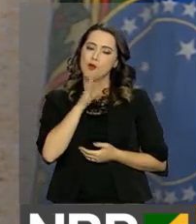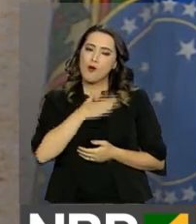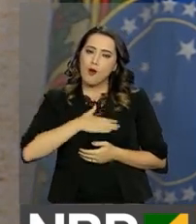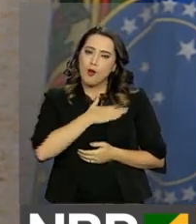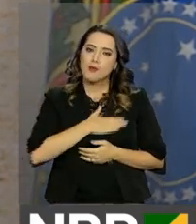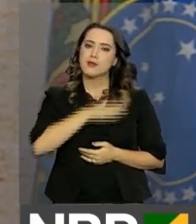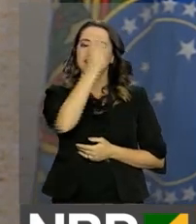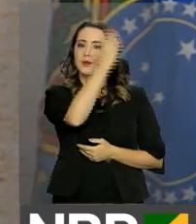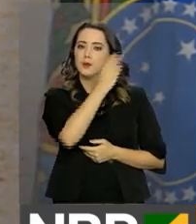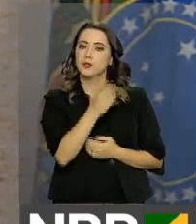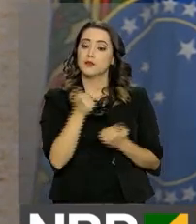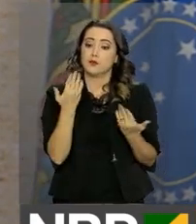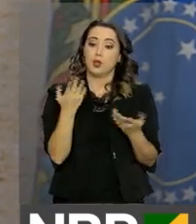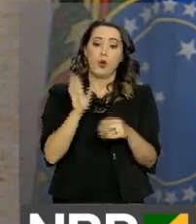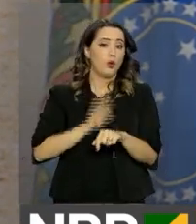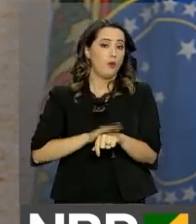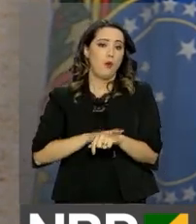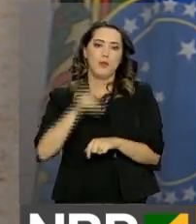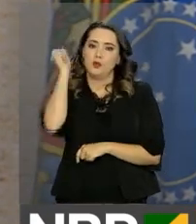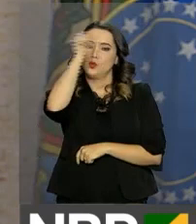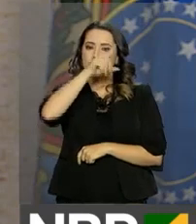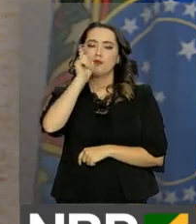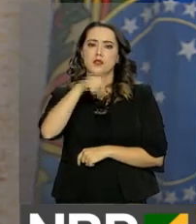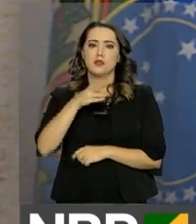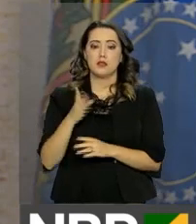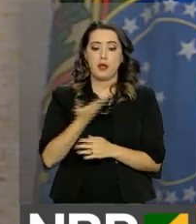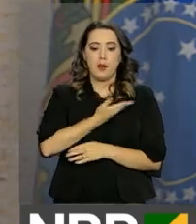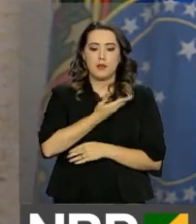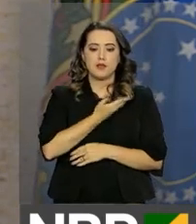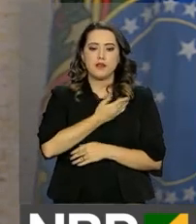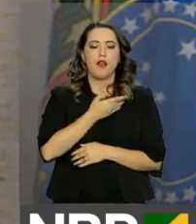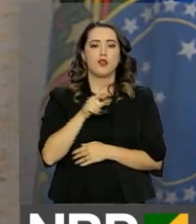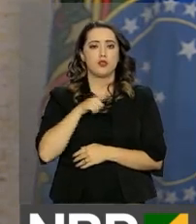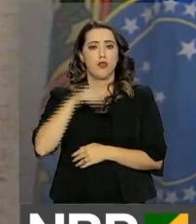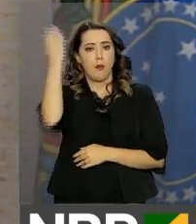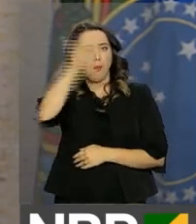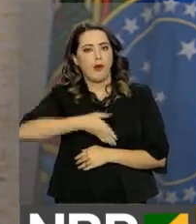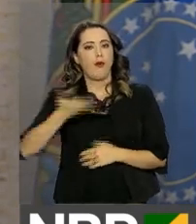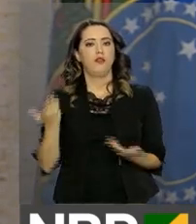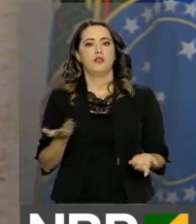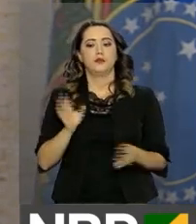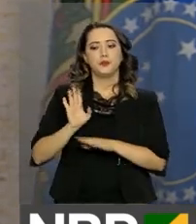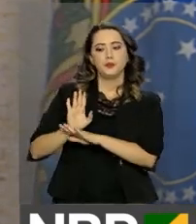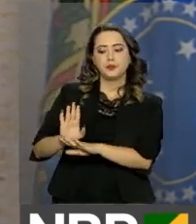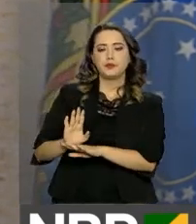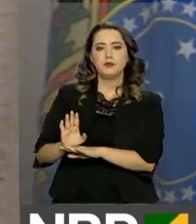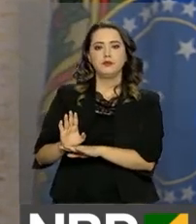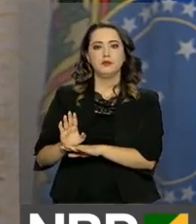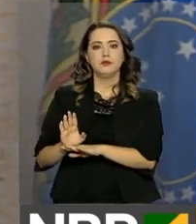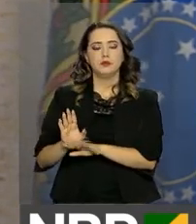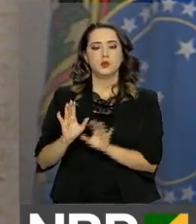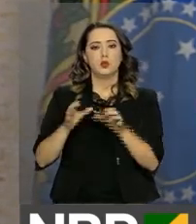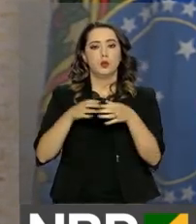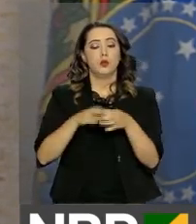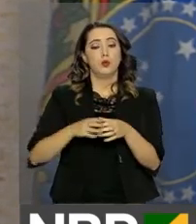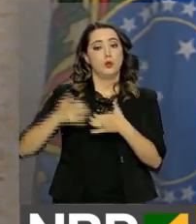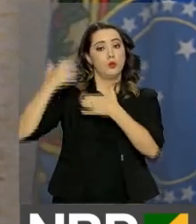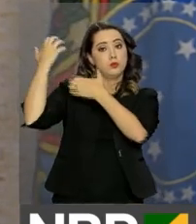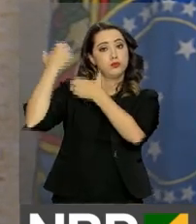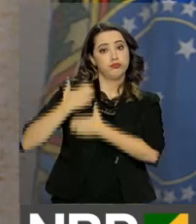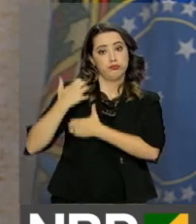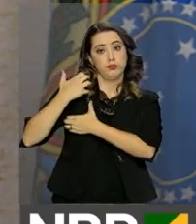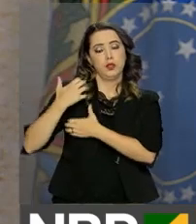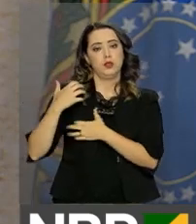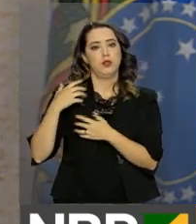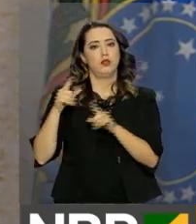horas difíceis que, naturalmente, as amizades são postas à prova. Né? A solidariedade dos pracinhas